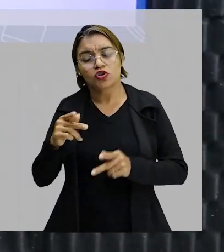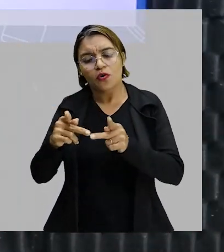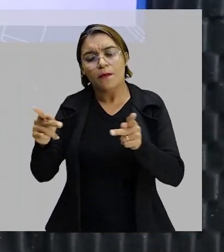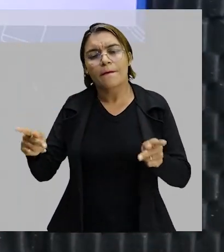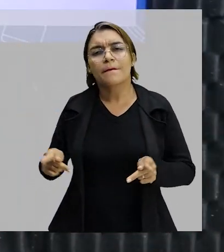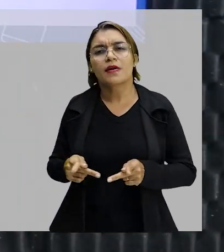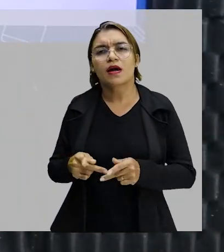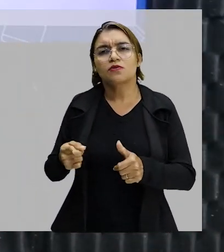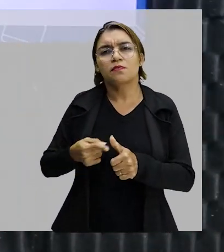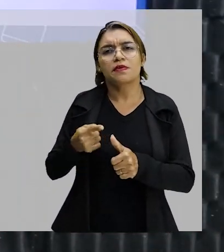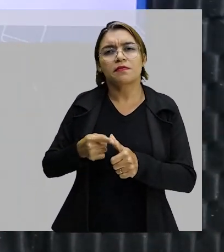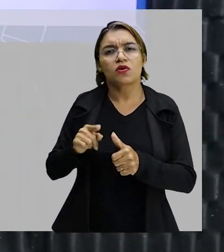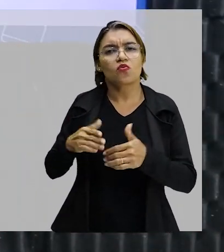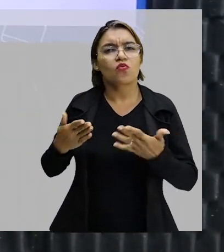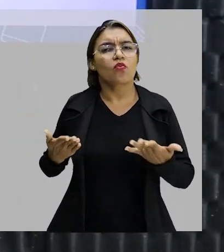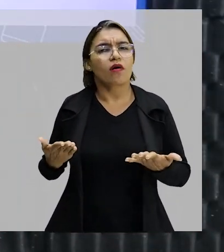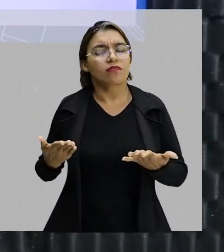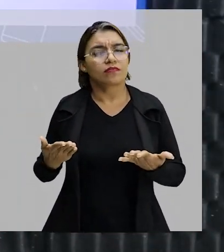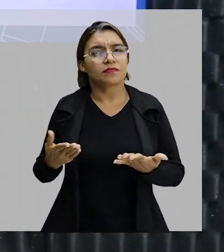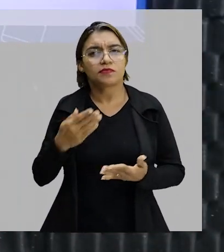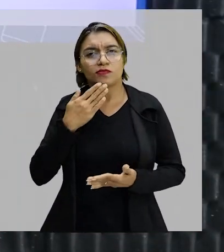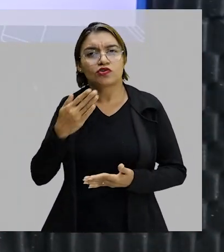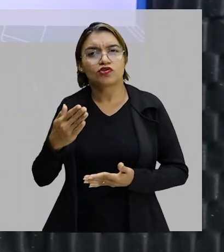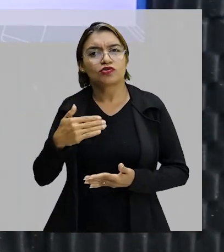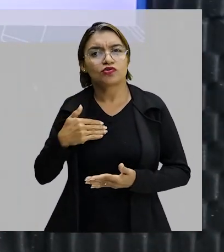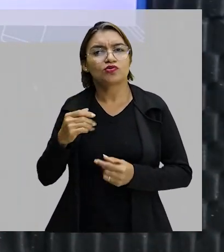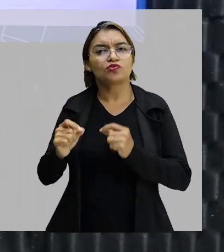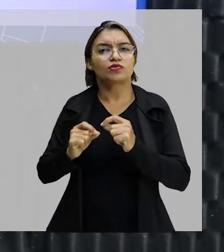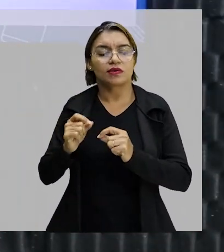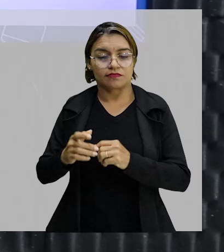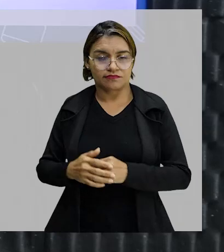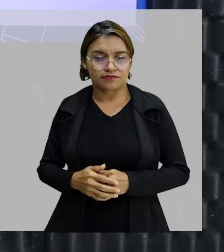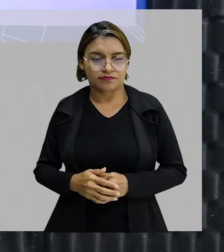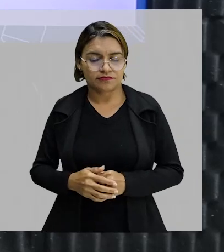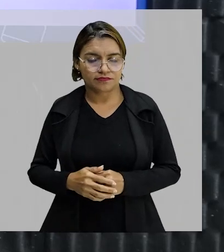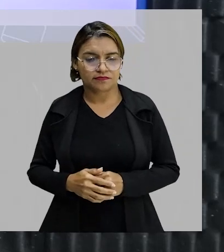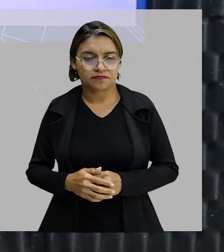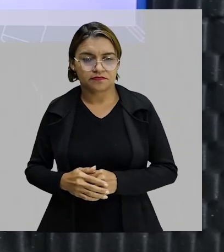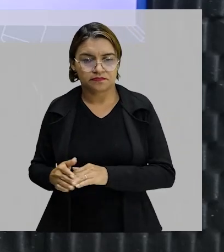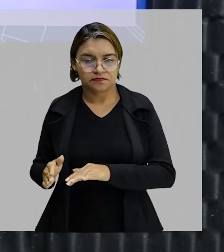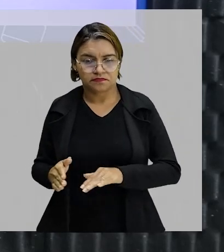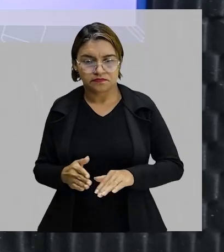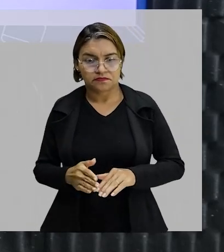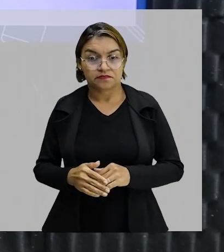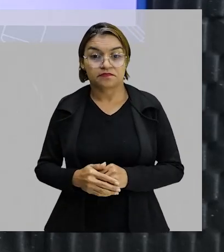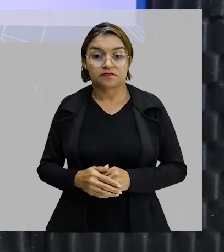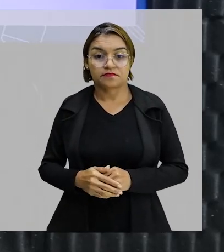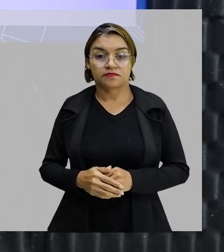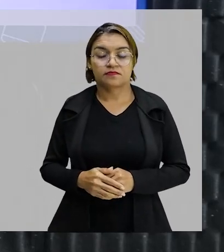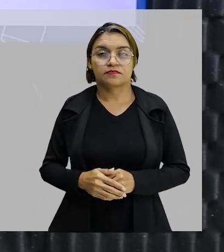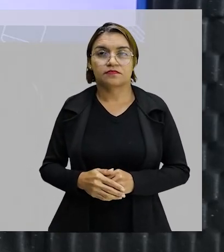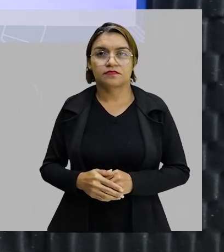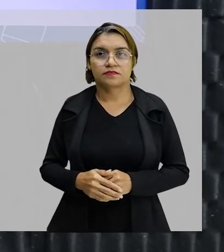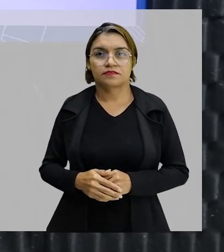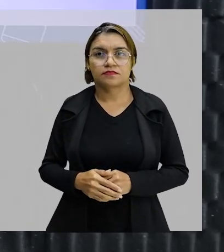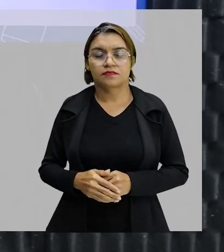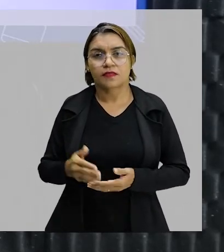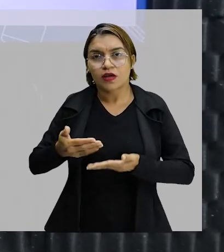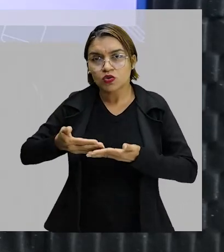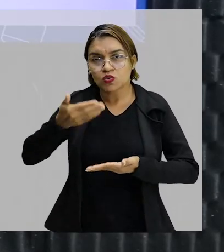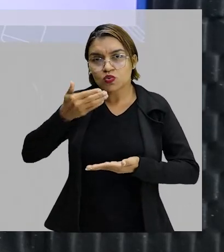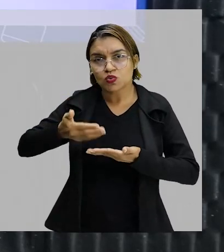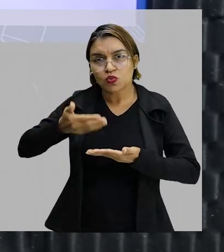no primeiro prato ou de primeiro prato? Nos traem um pouco de sopa, por favor? Queremos um pouco